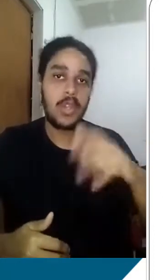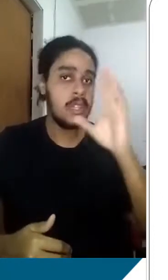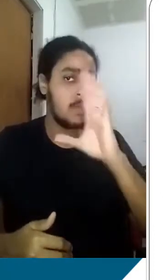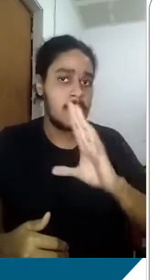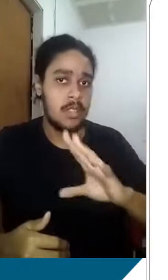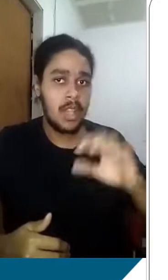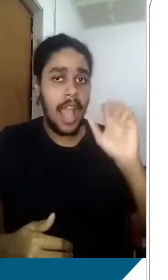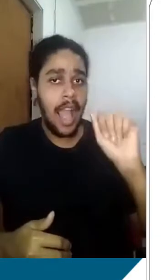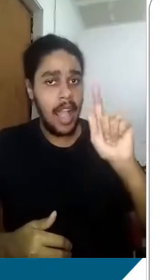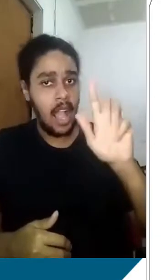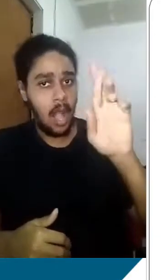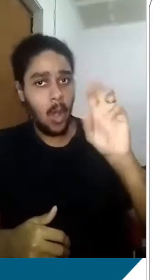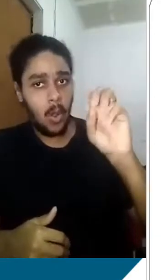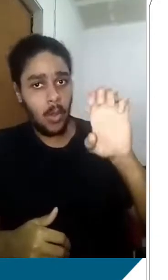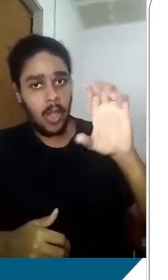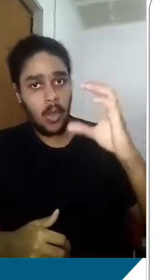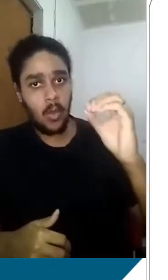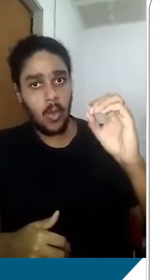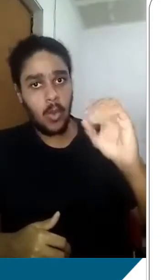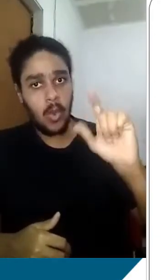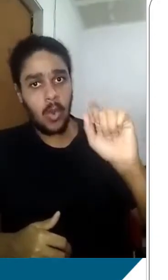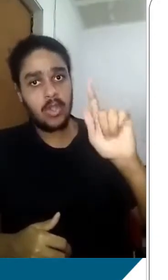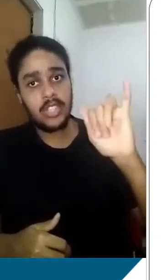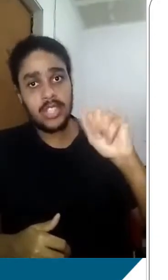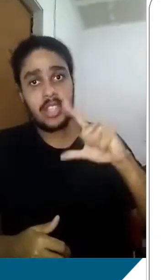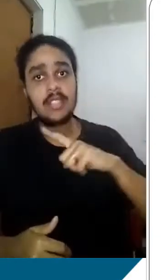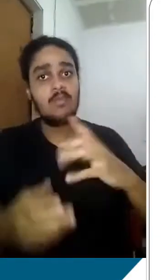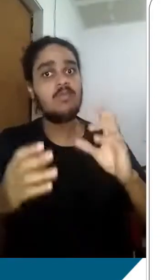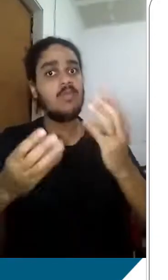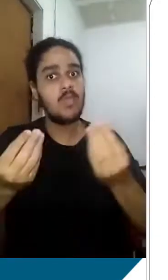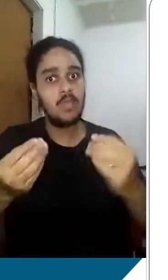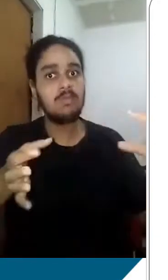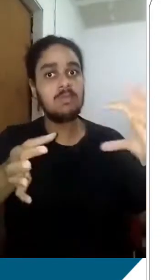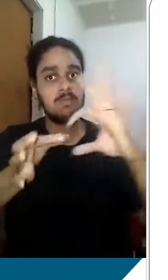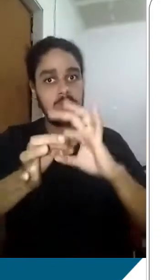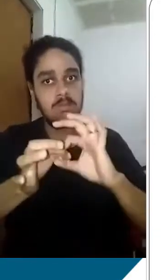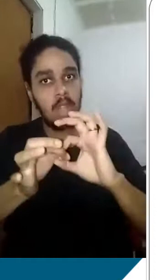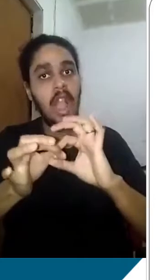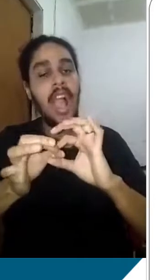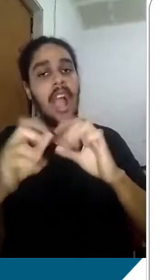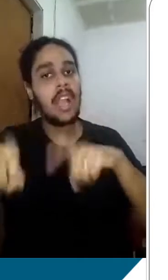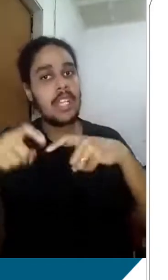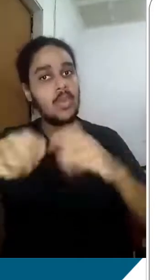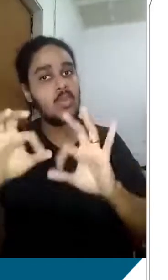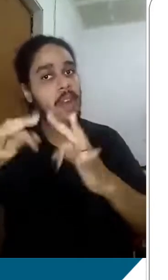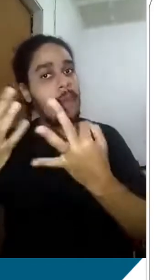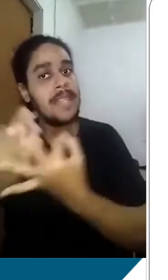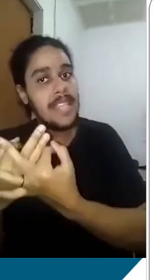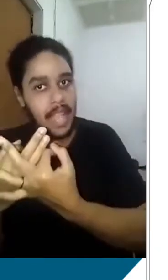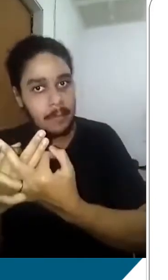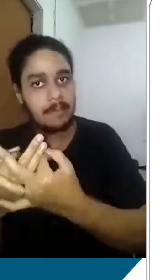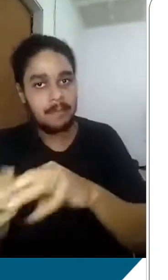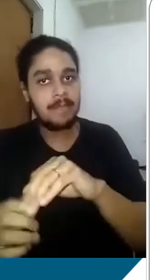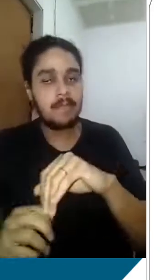né, a agroecologia tem um forte vínculo com a agricultura familiar, né? Então isso é interessante também da gente destacar,